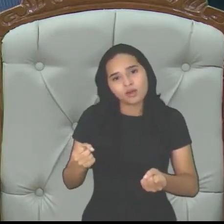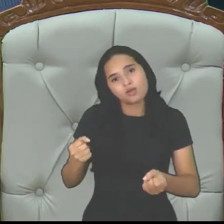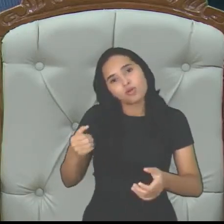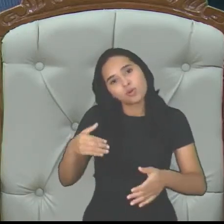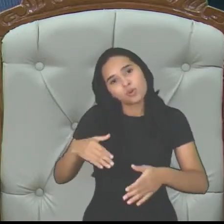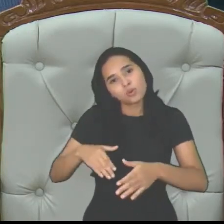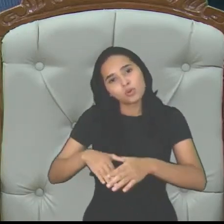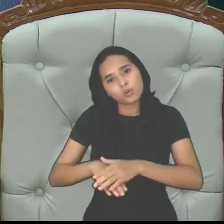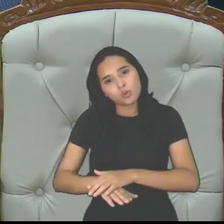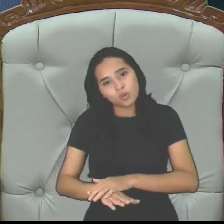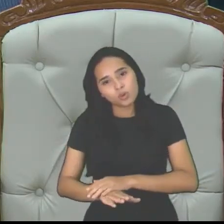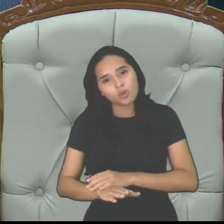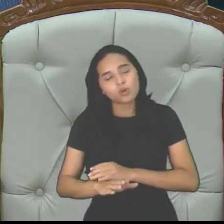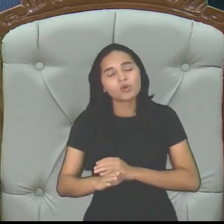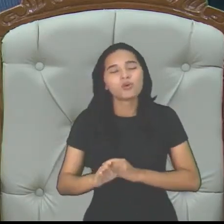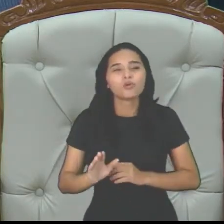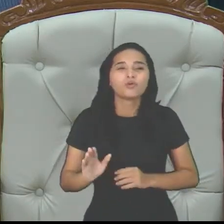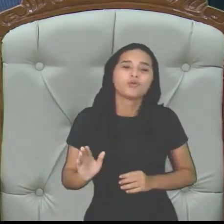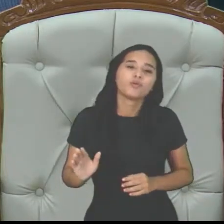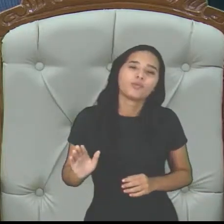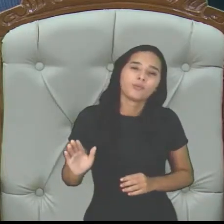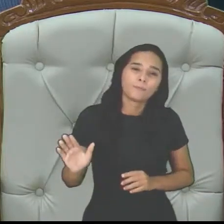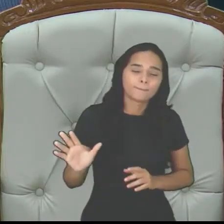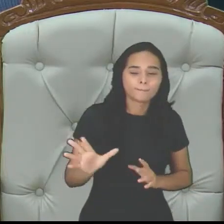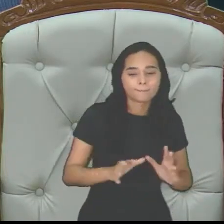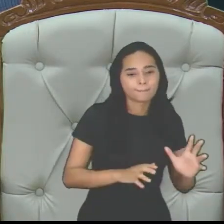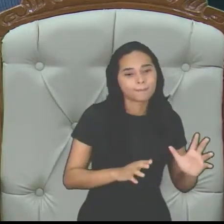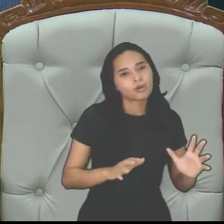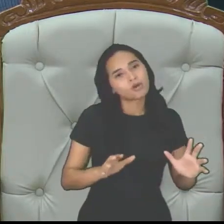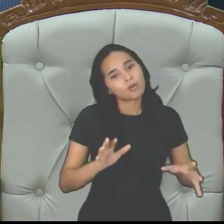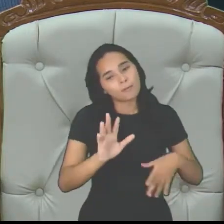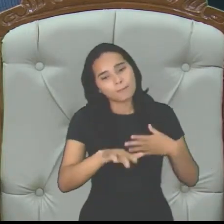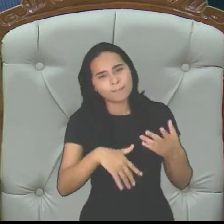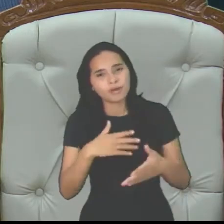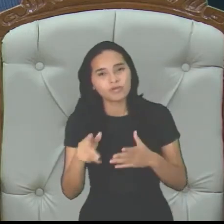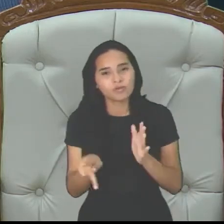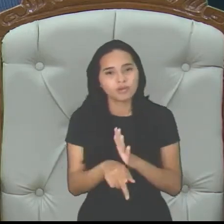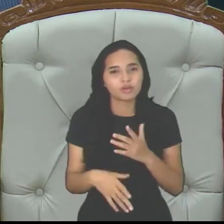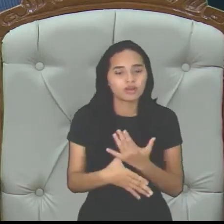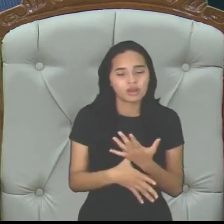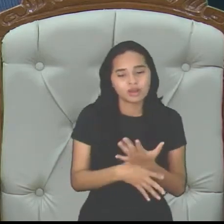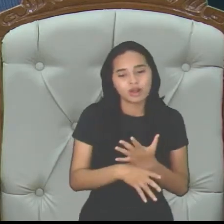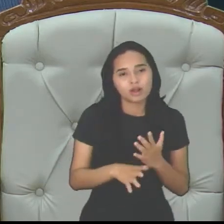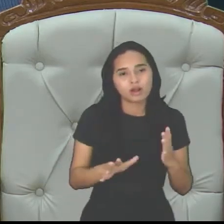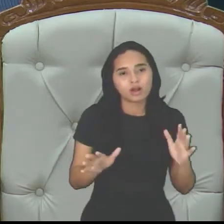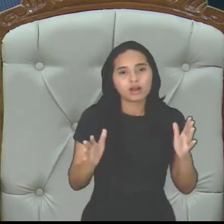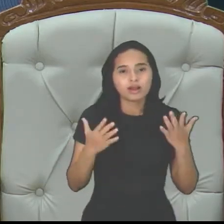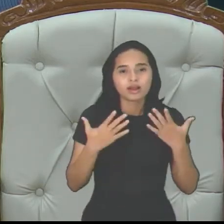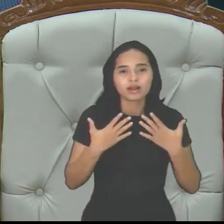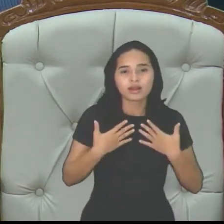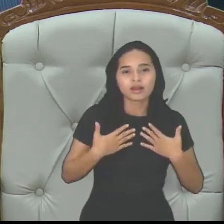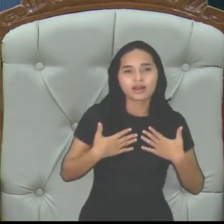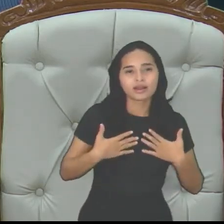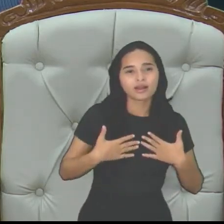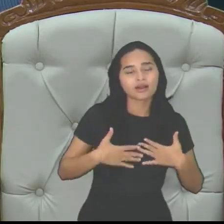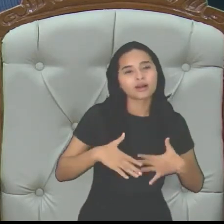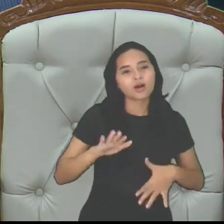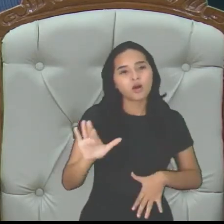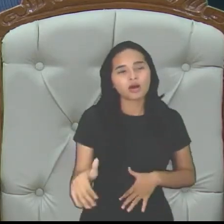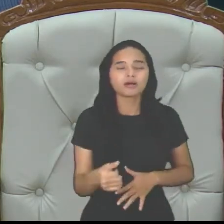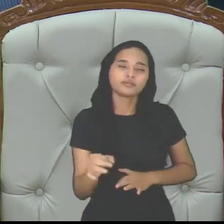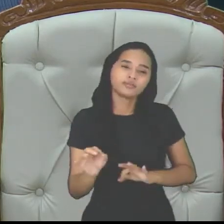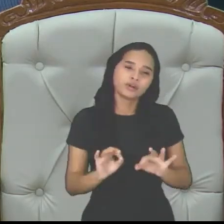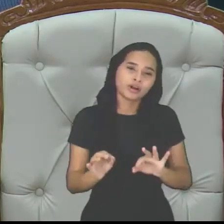quando o alvoroço da cidade diminui, aí os ladrões se preparam para minar a